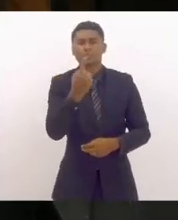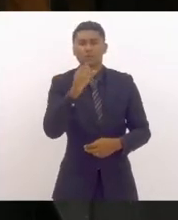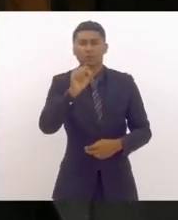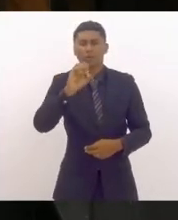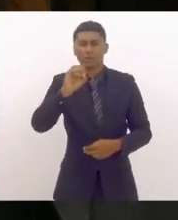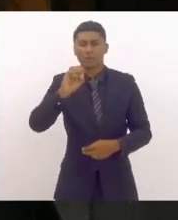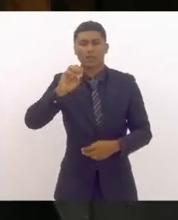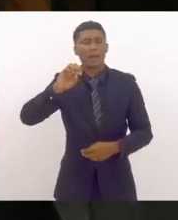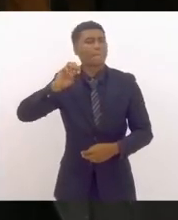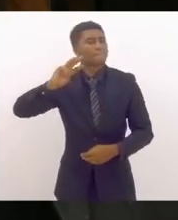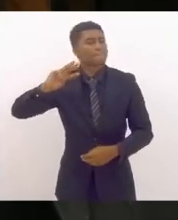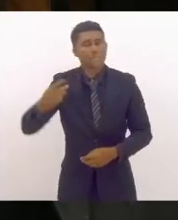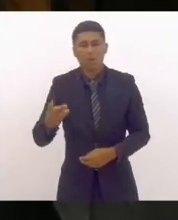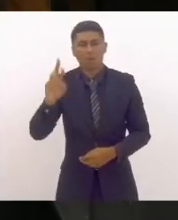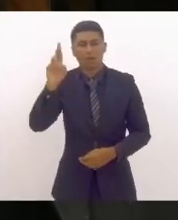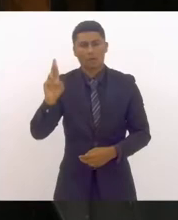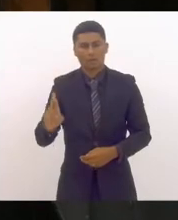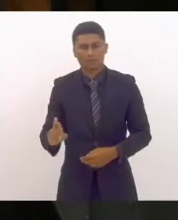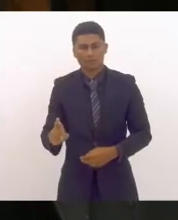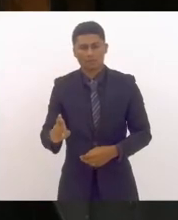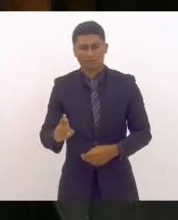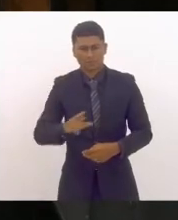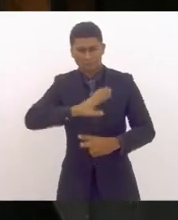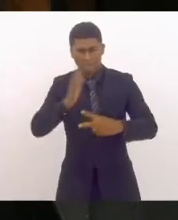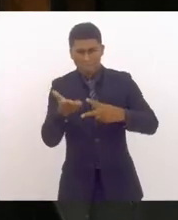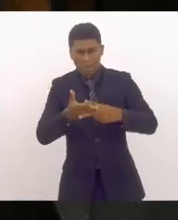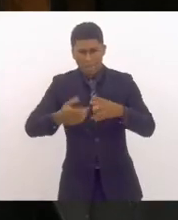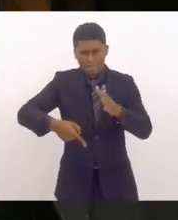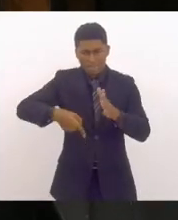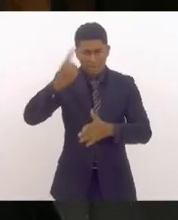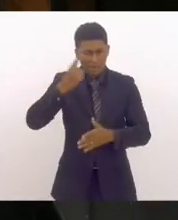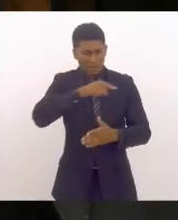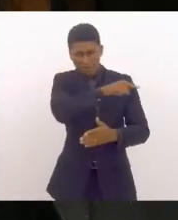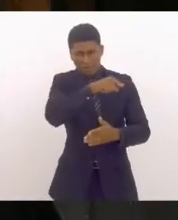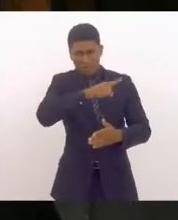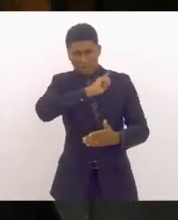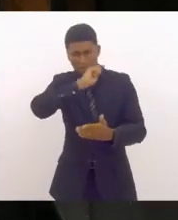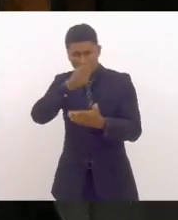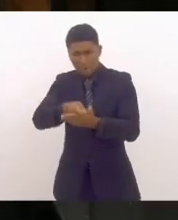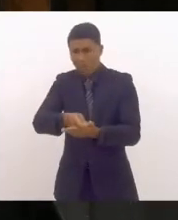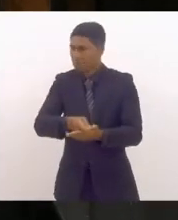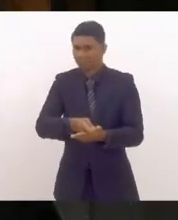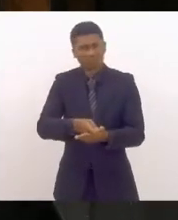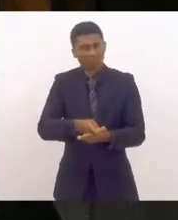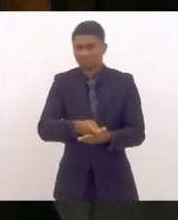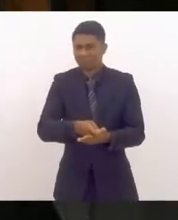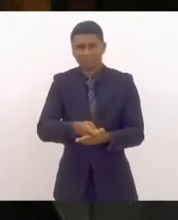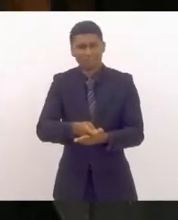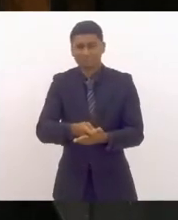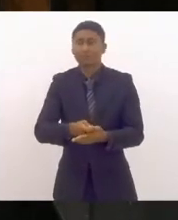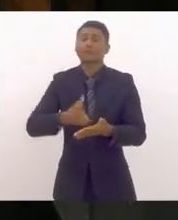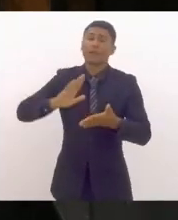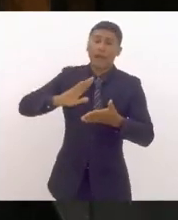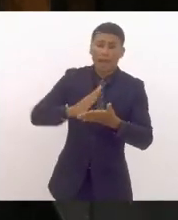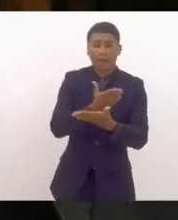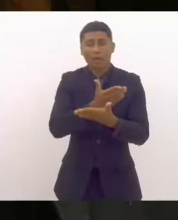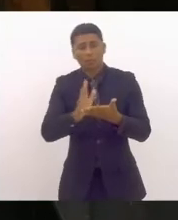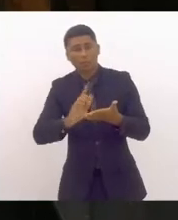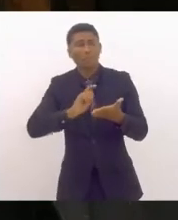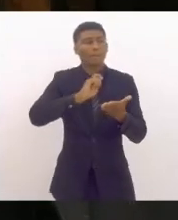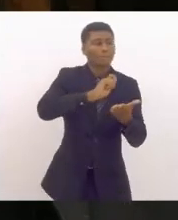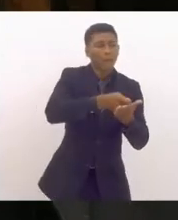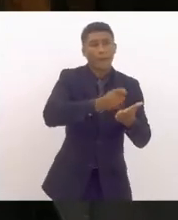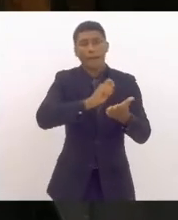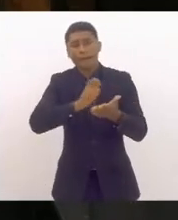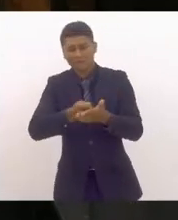parcela nem chegou a entrar por completo Consultei o Luiz Paulo nosso presidente da Comissão de tributação que disse que sim já ouvi alguns lançamentos Mas nem